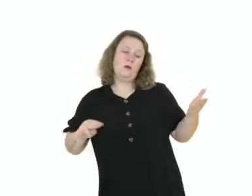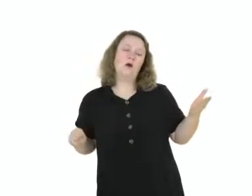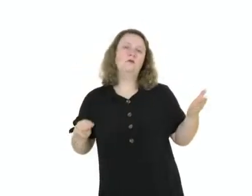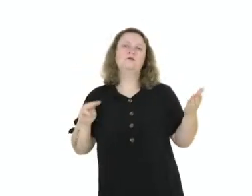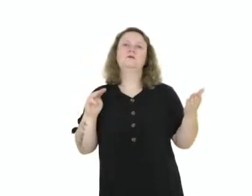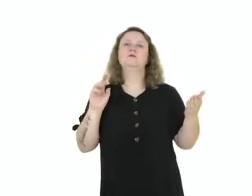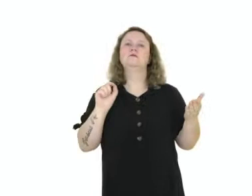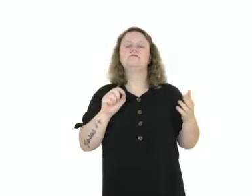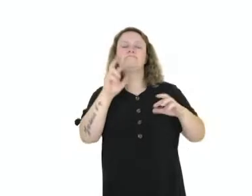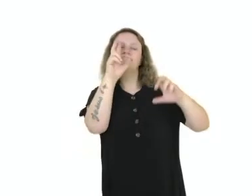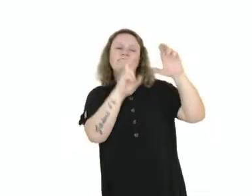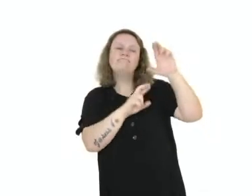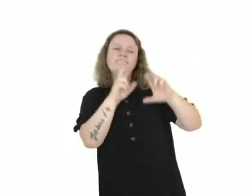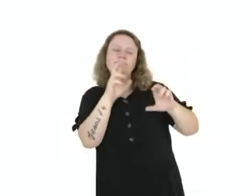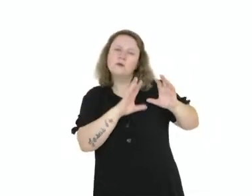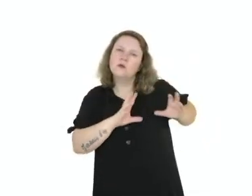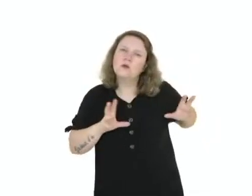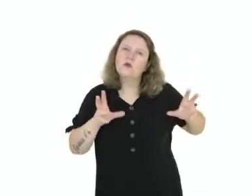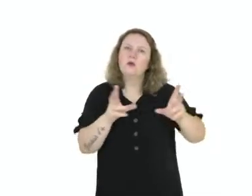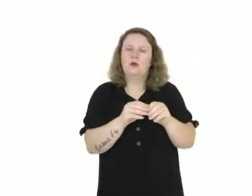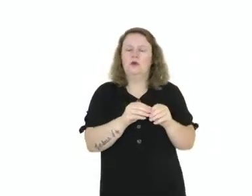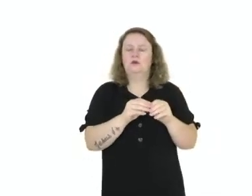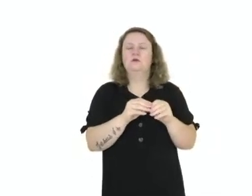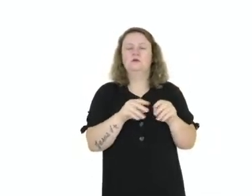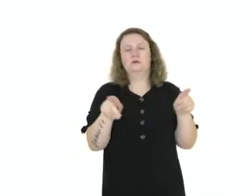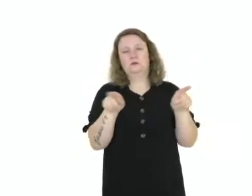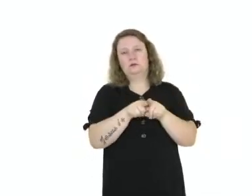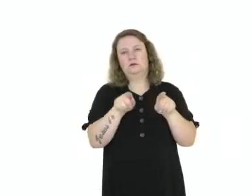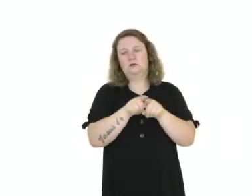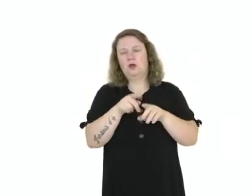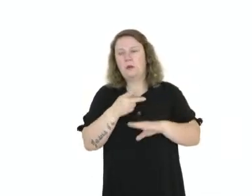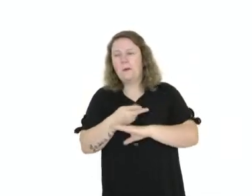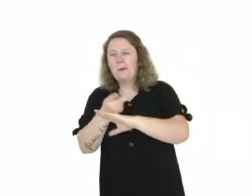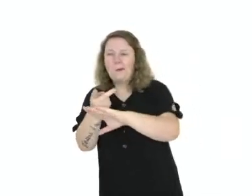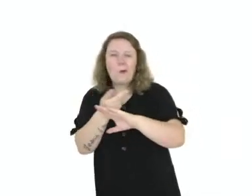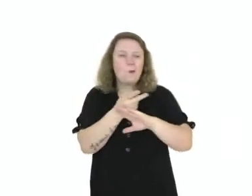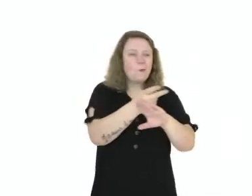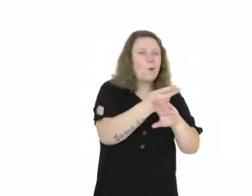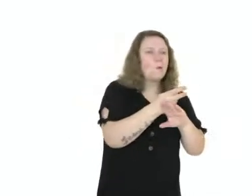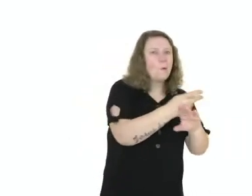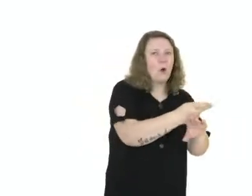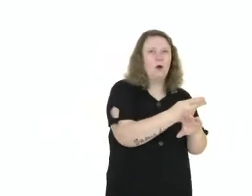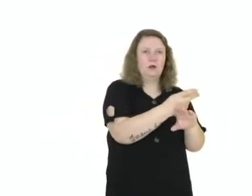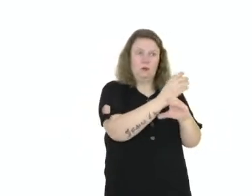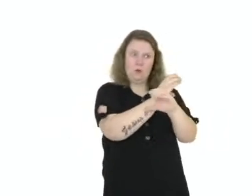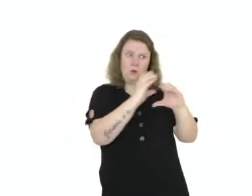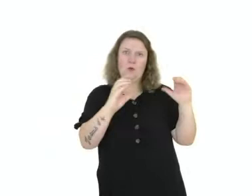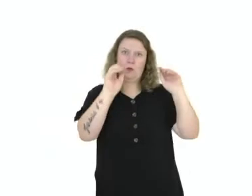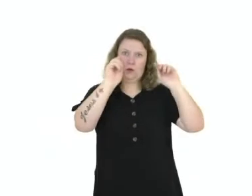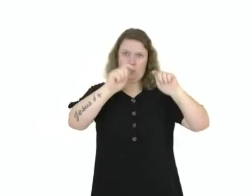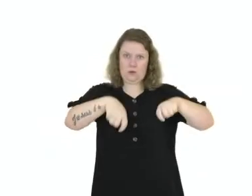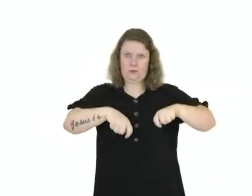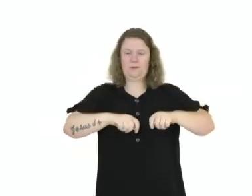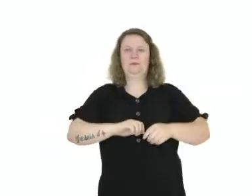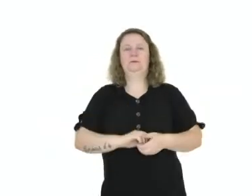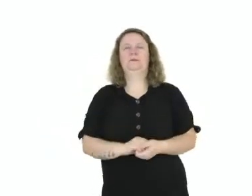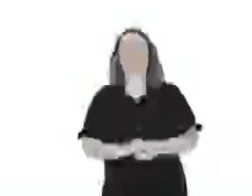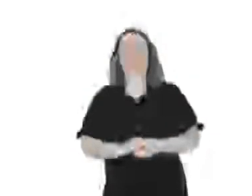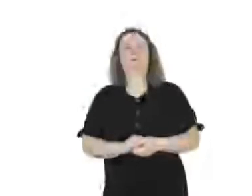checagem é o mesmo para todas. Buscar informações de fontes confiáveis.